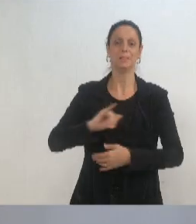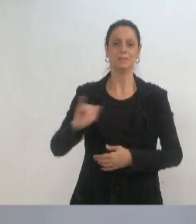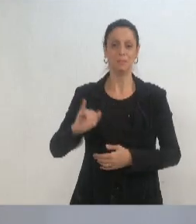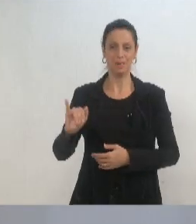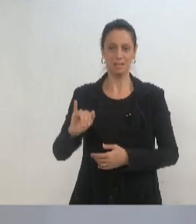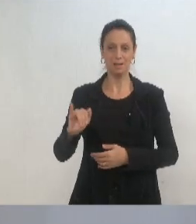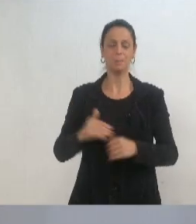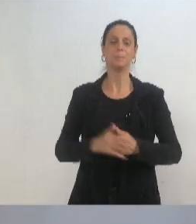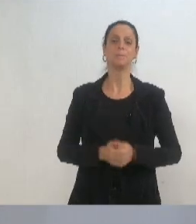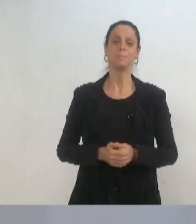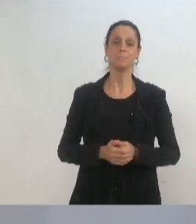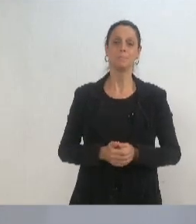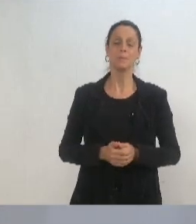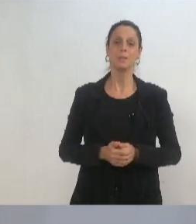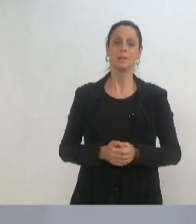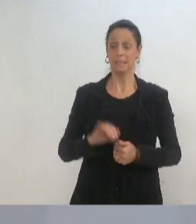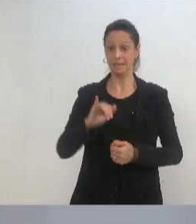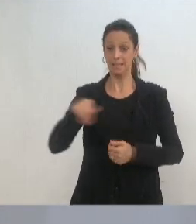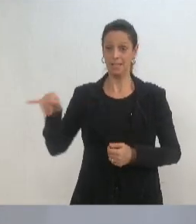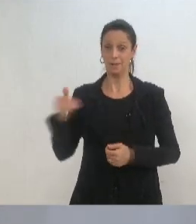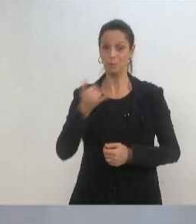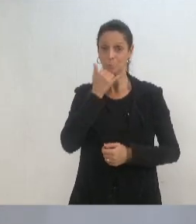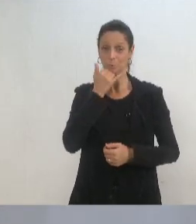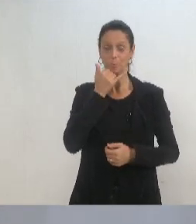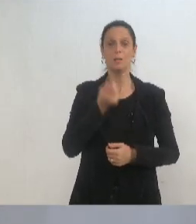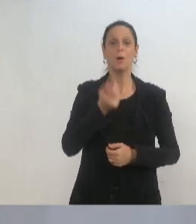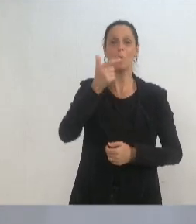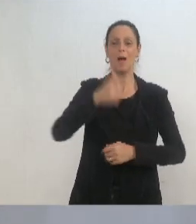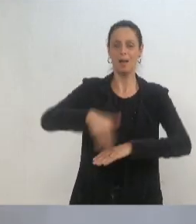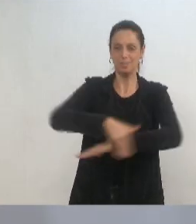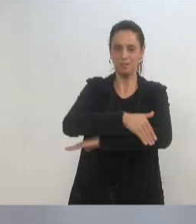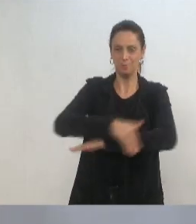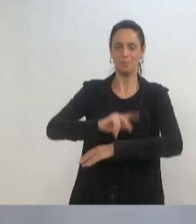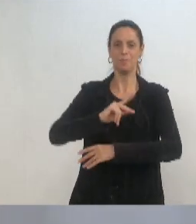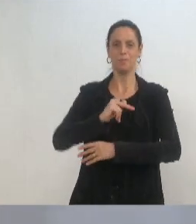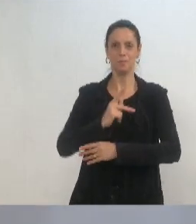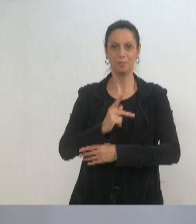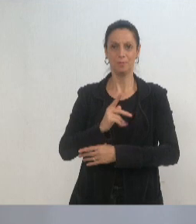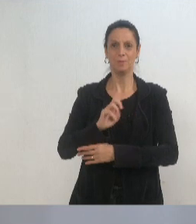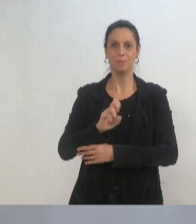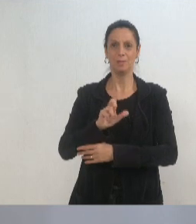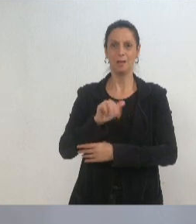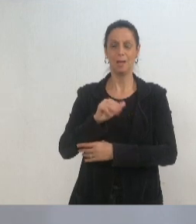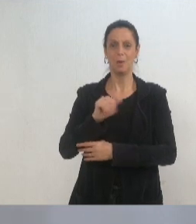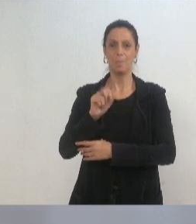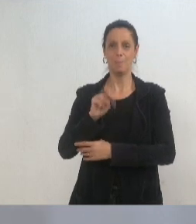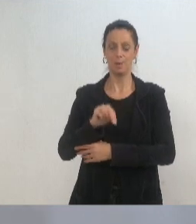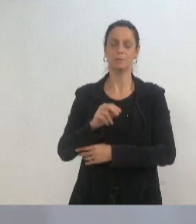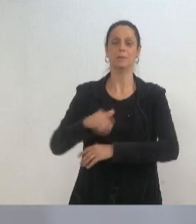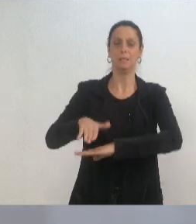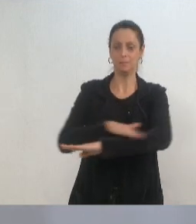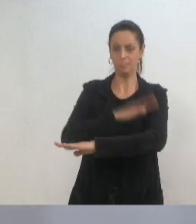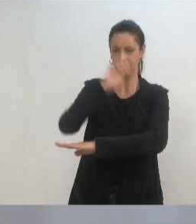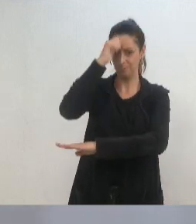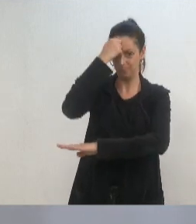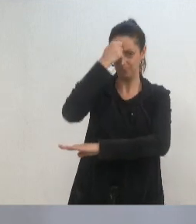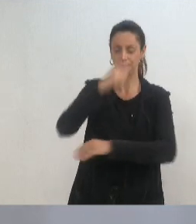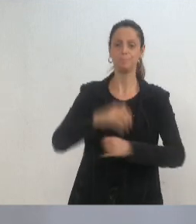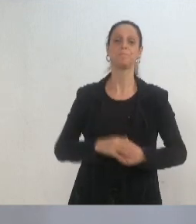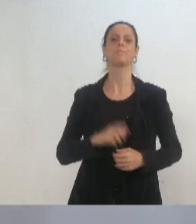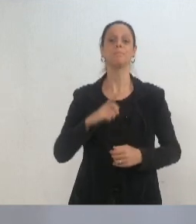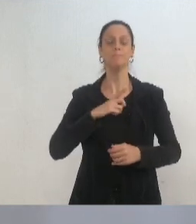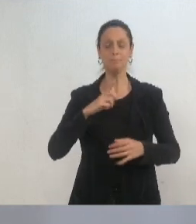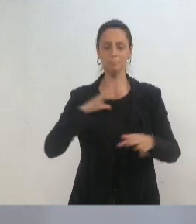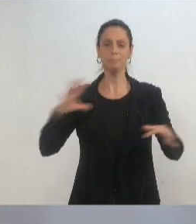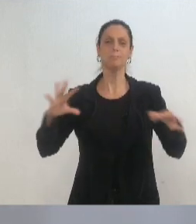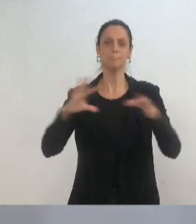concluída, muito em breve, se Deus quiser, a pavimentação da rua Helmont Trapp, vai ser a última rua importante, estruturante, de ligação